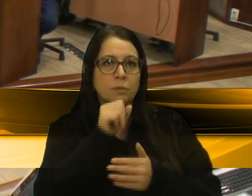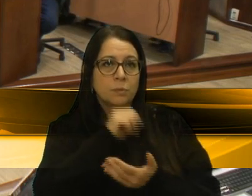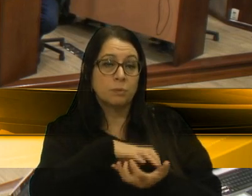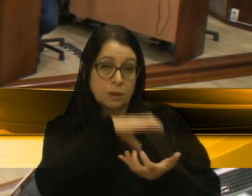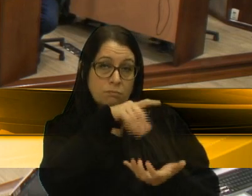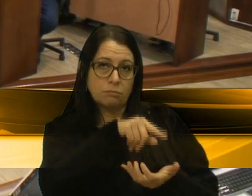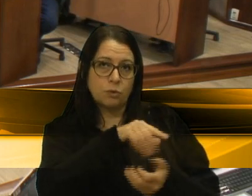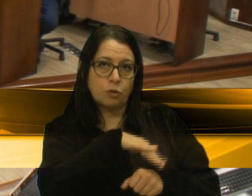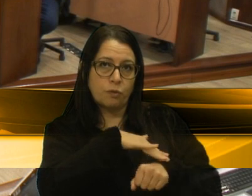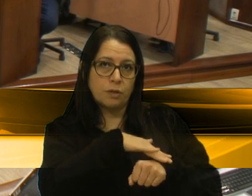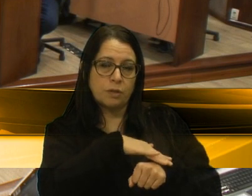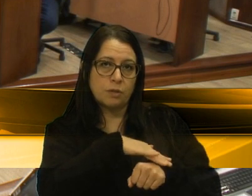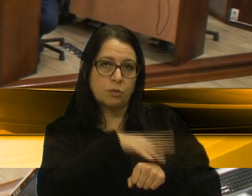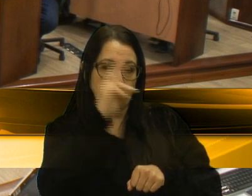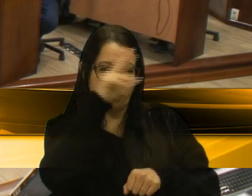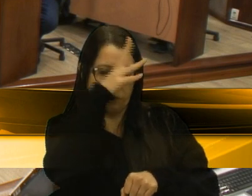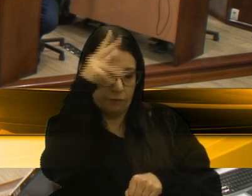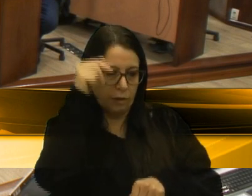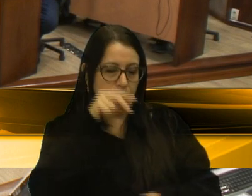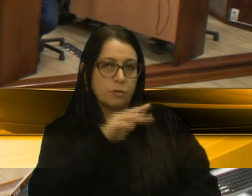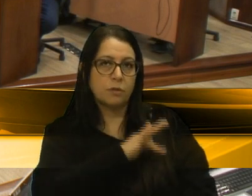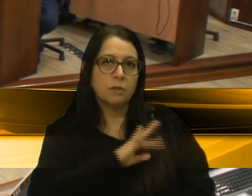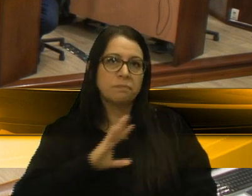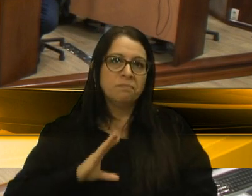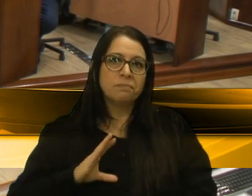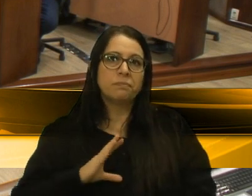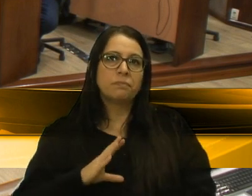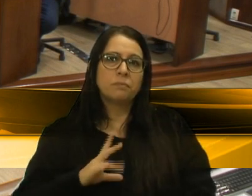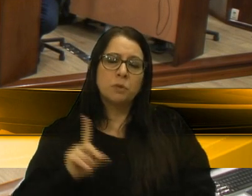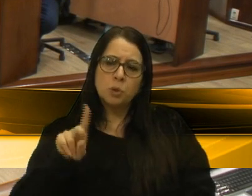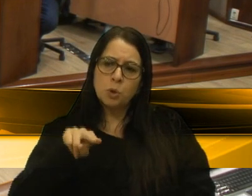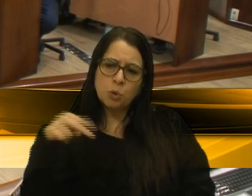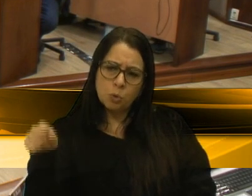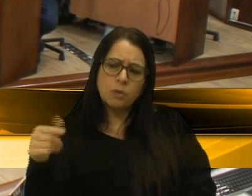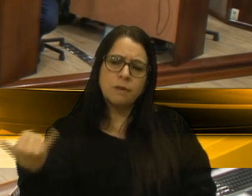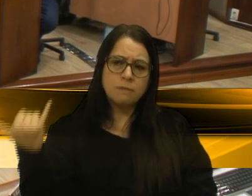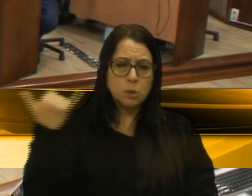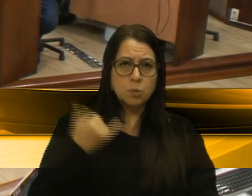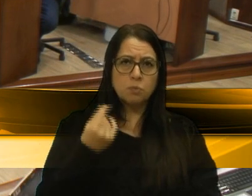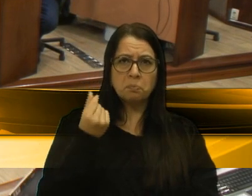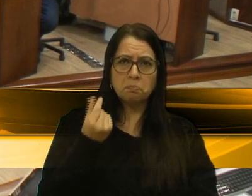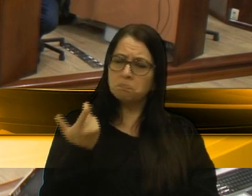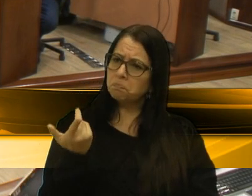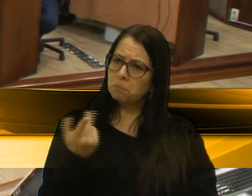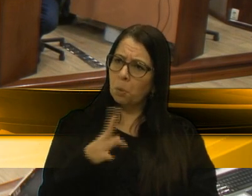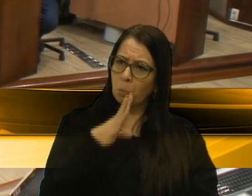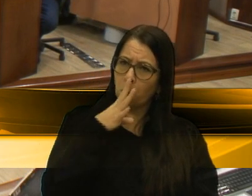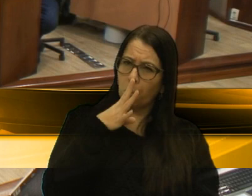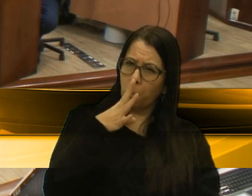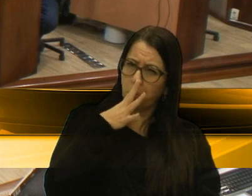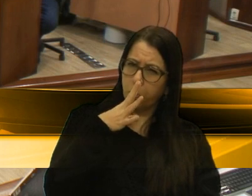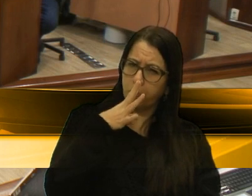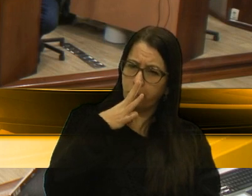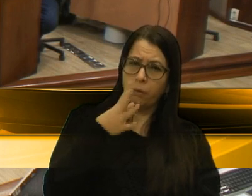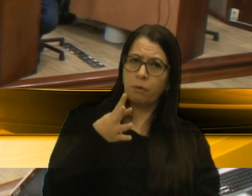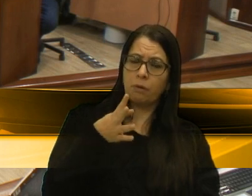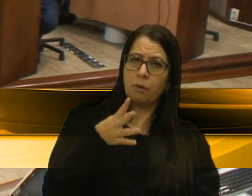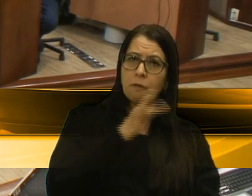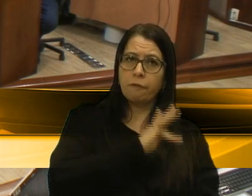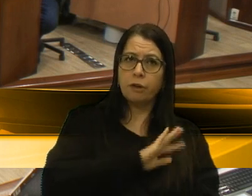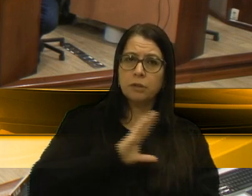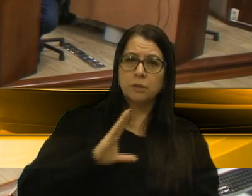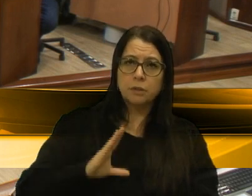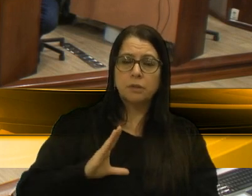conversando com o prefeito de Flores da Cunha, e ele nos falou valores que eu achei impressionantes. Flores da